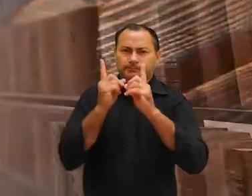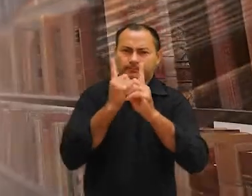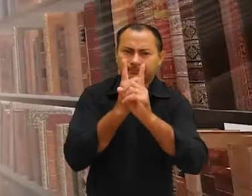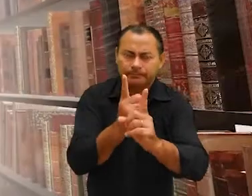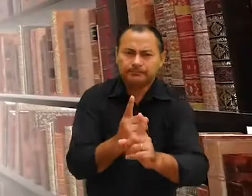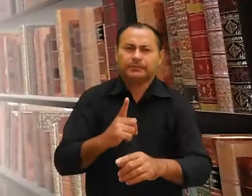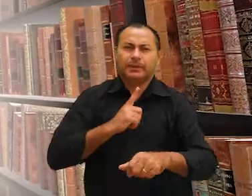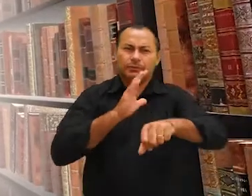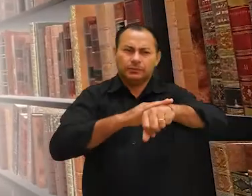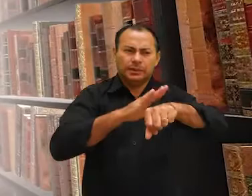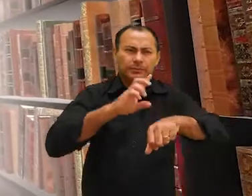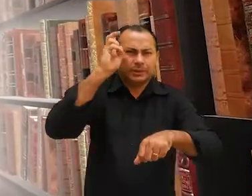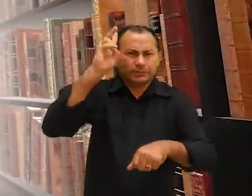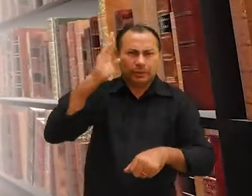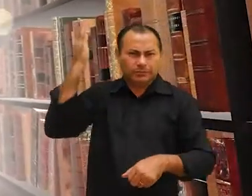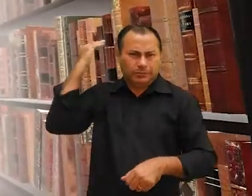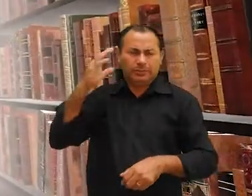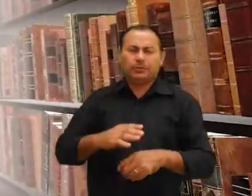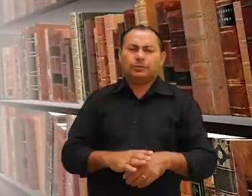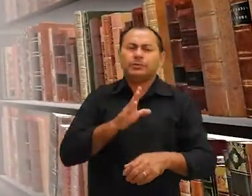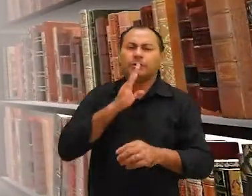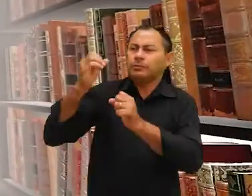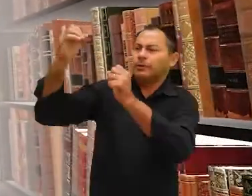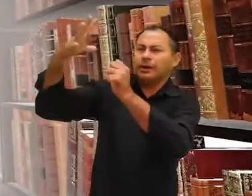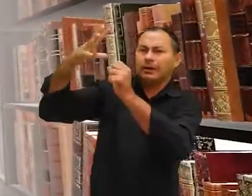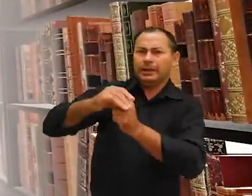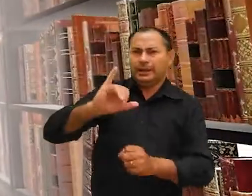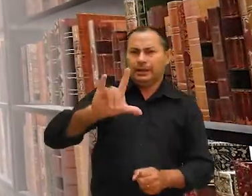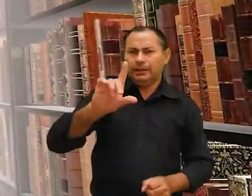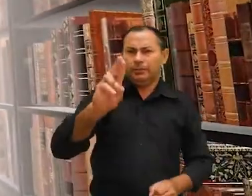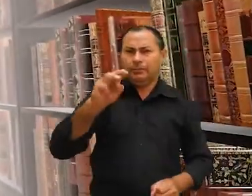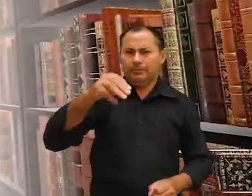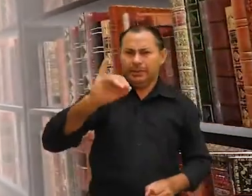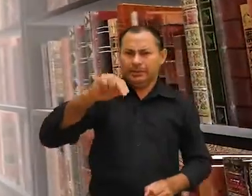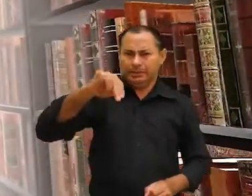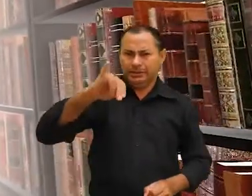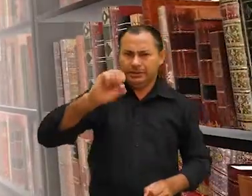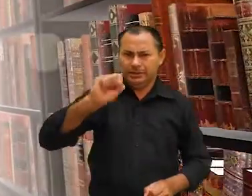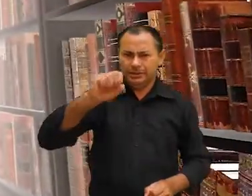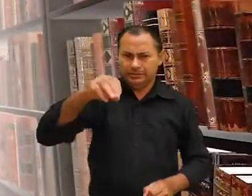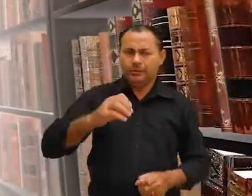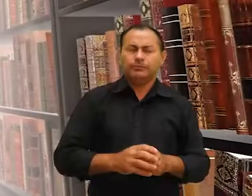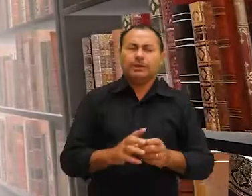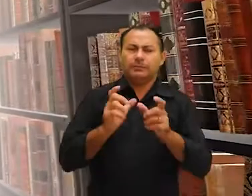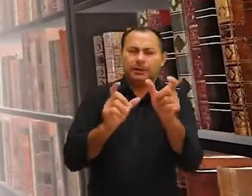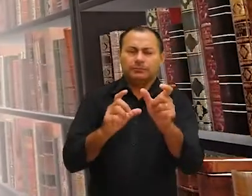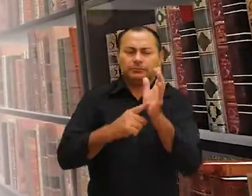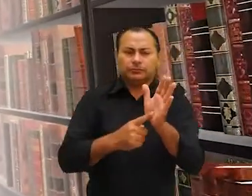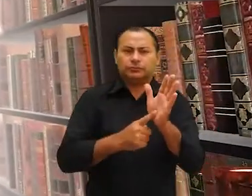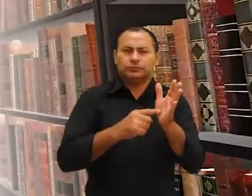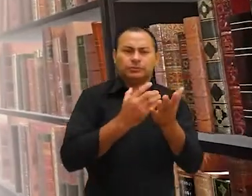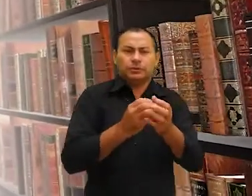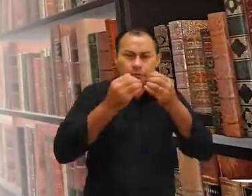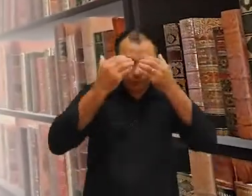discípulos existe um período da história conhecido como iluminismo a palavra iluminismo tem sido usada para identificar